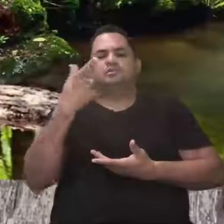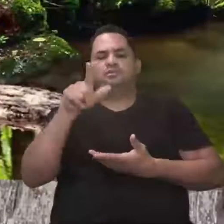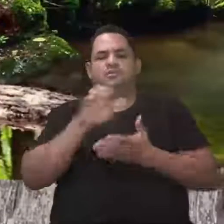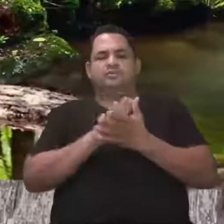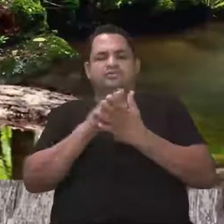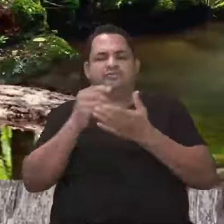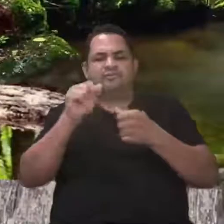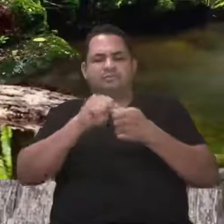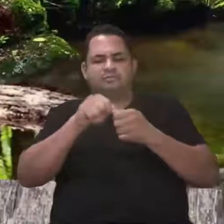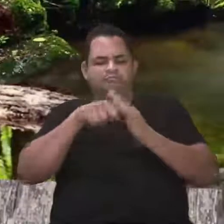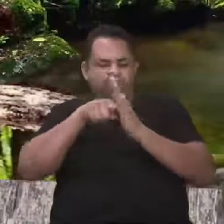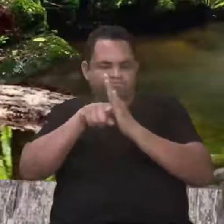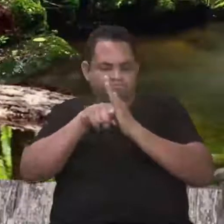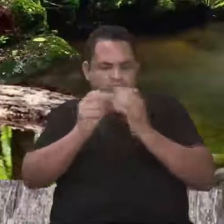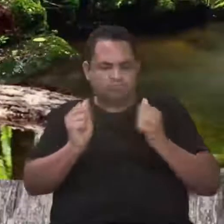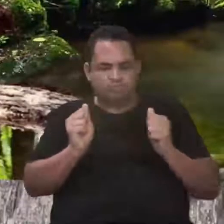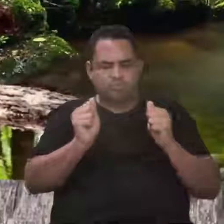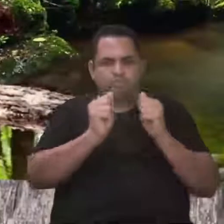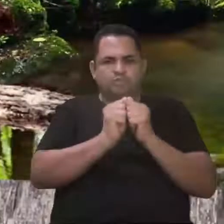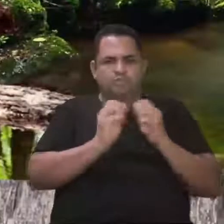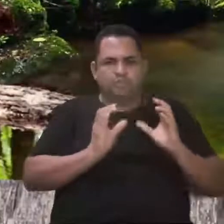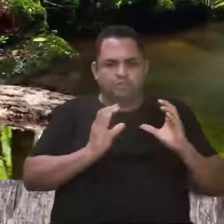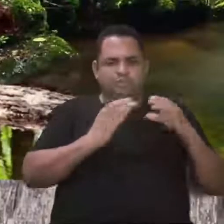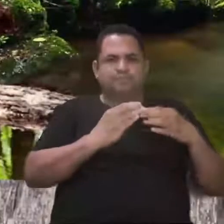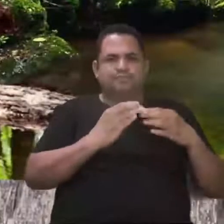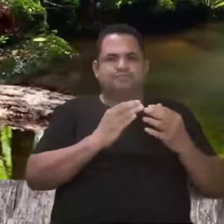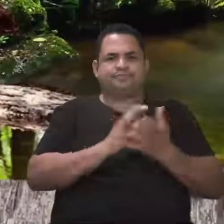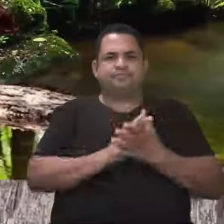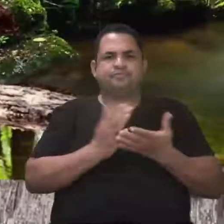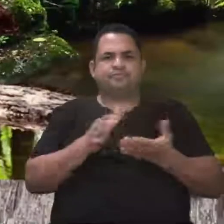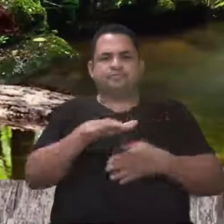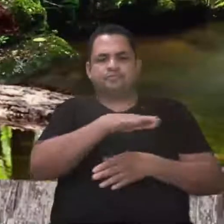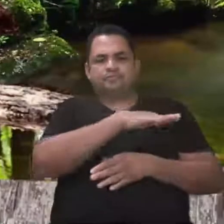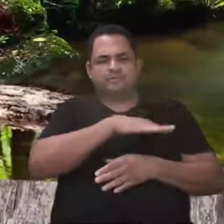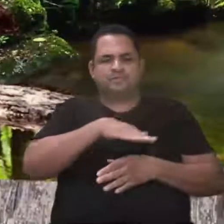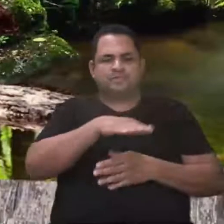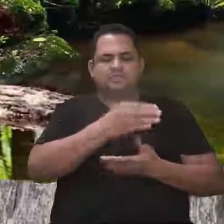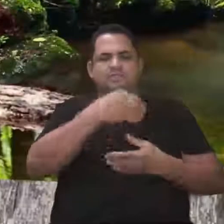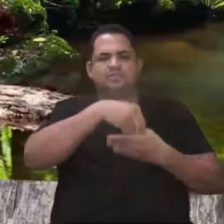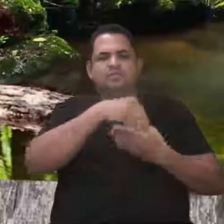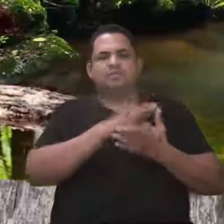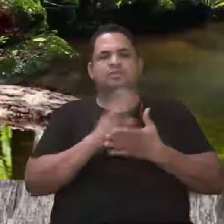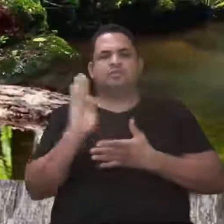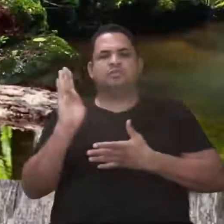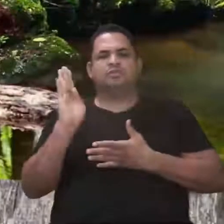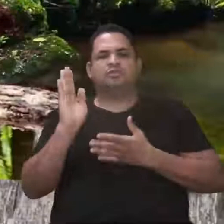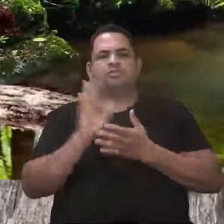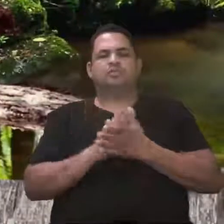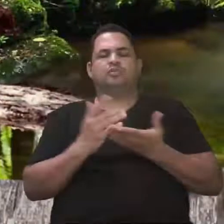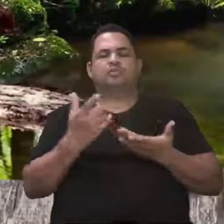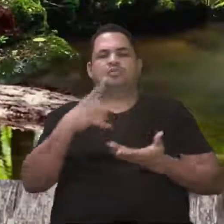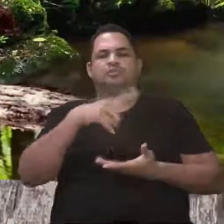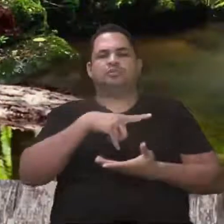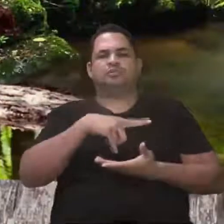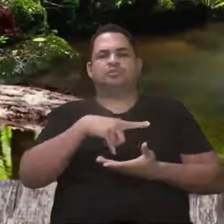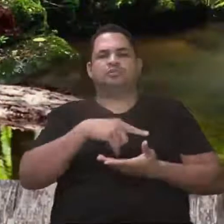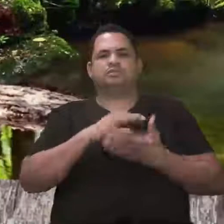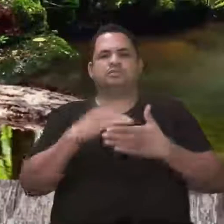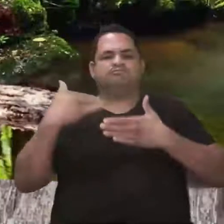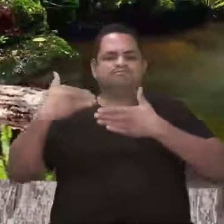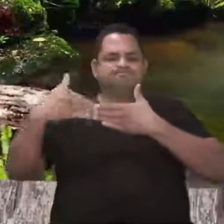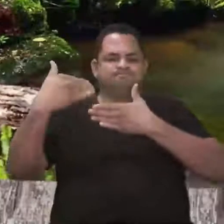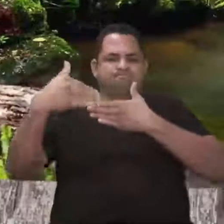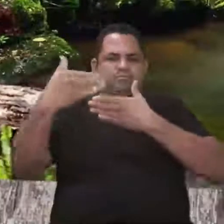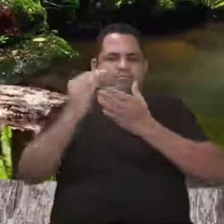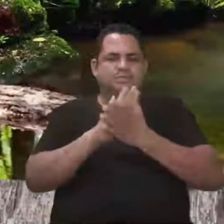essa análise, né, junto com um grupo de áreas dentro da biologia que hoje nós contamos e podemos avançar